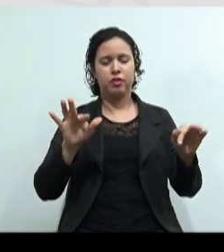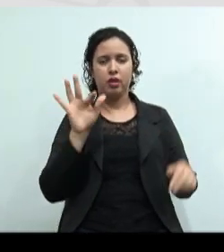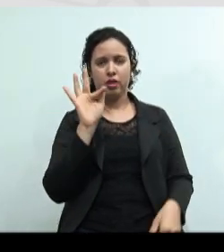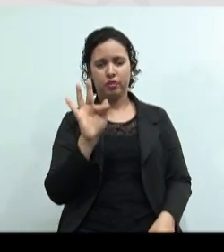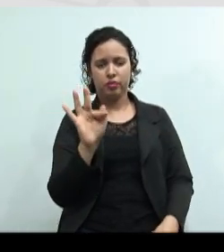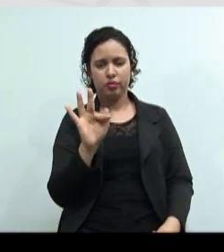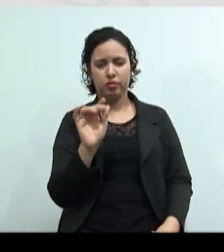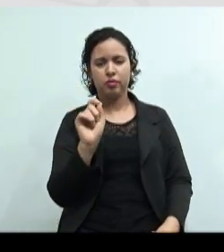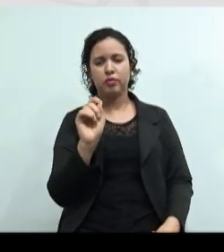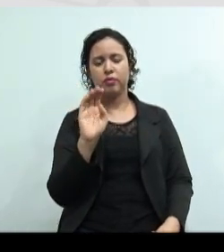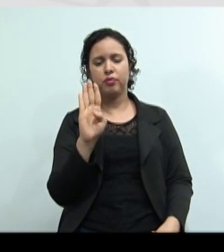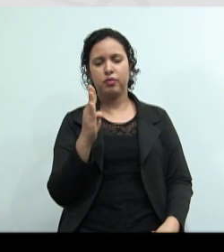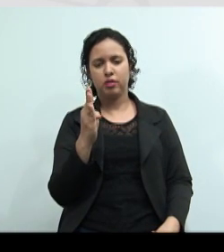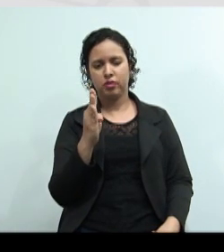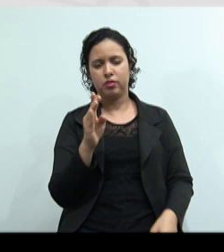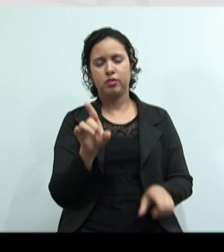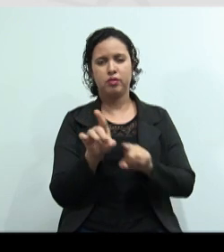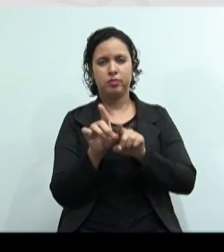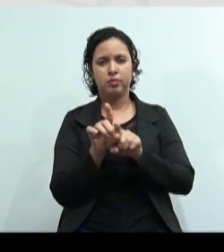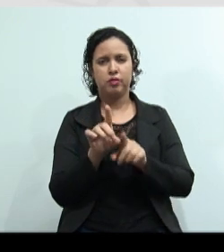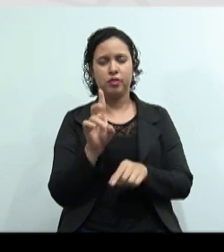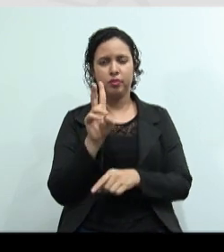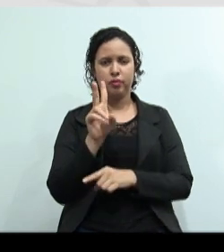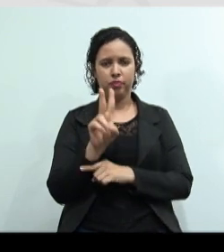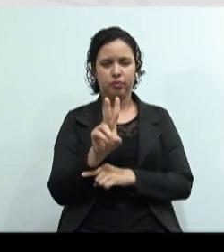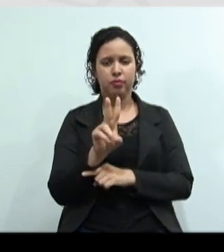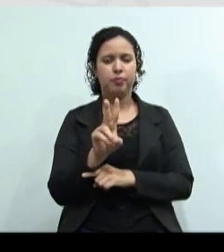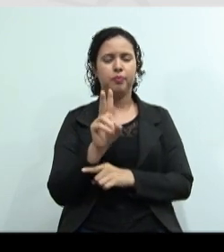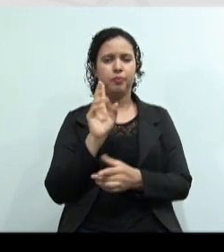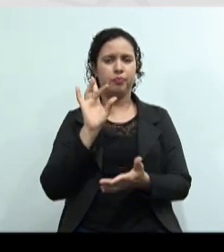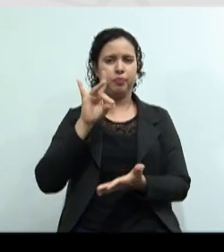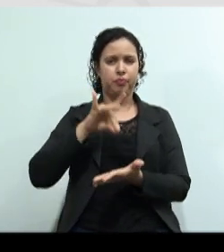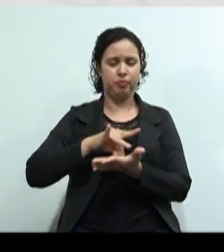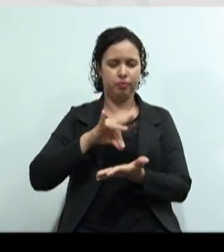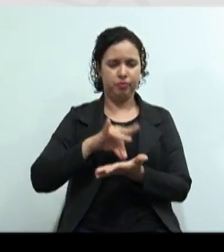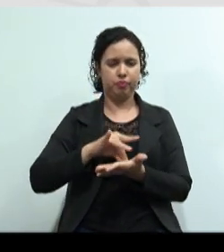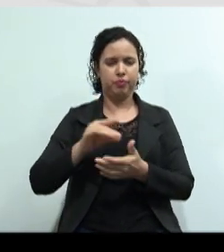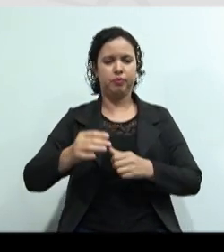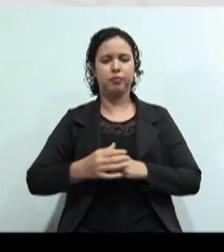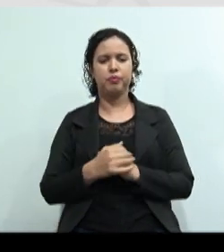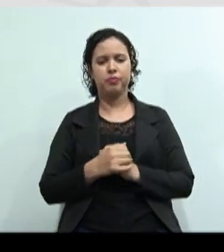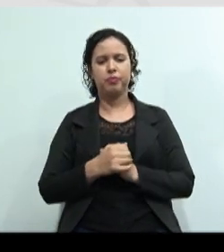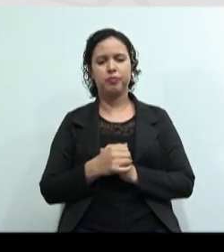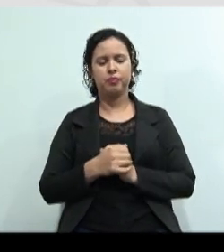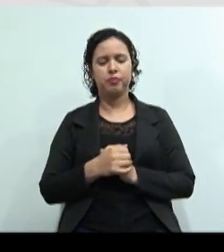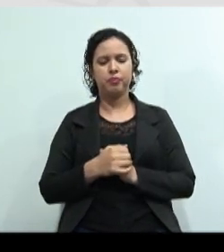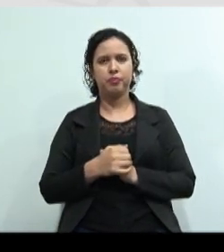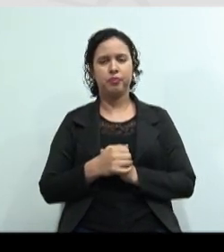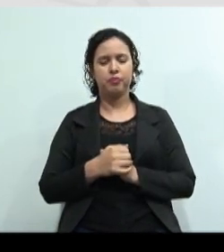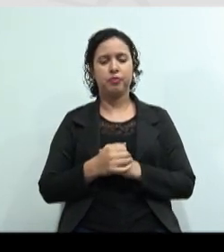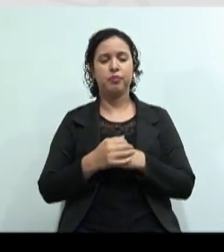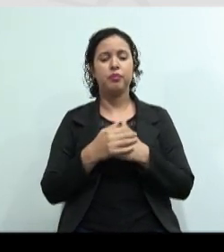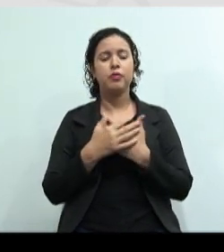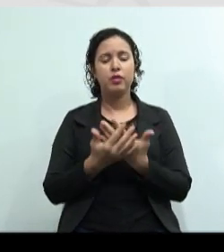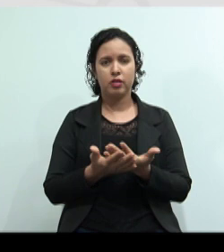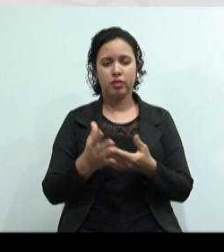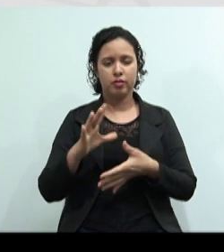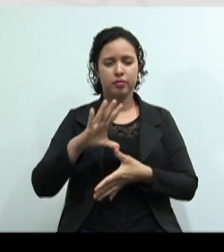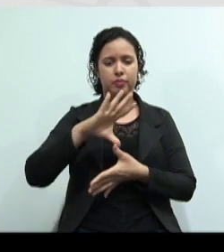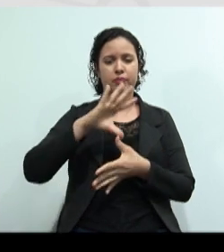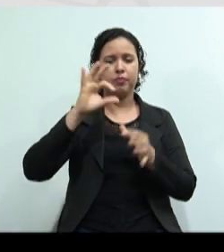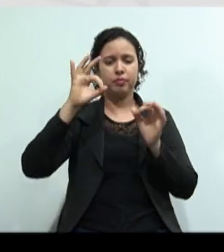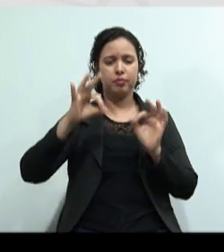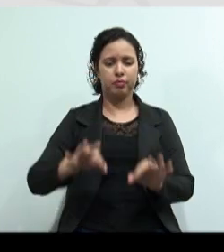a alternativa for falsa e V se a alternativa for verdadeira. Letra A. O mapeamento correto dos custos